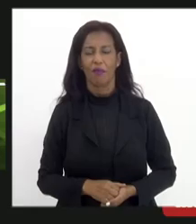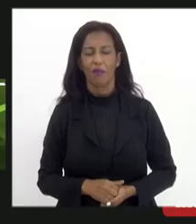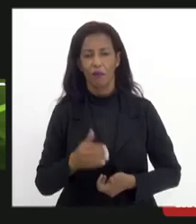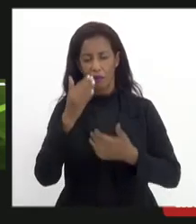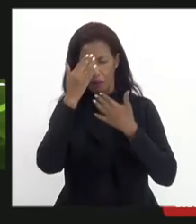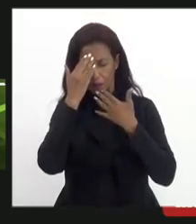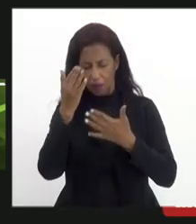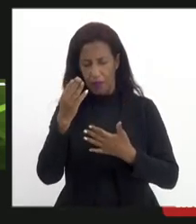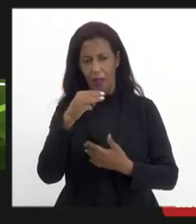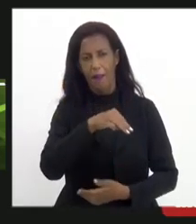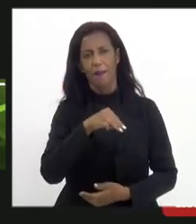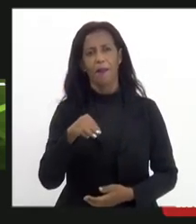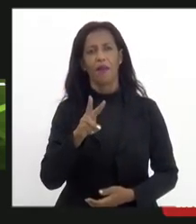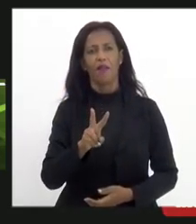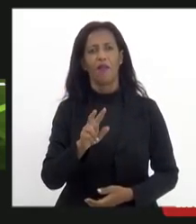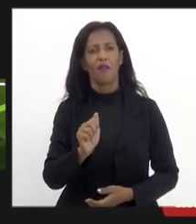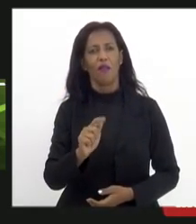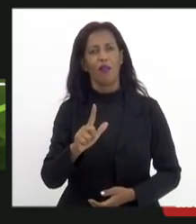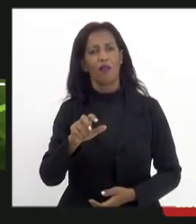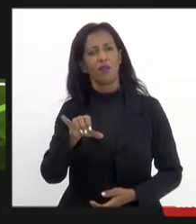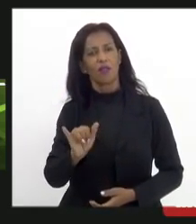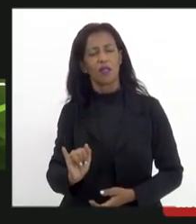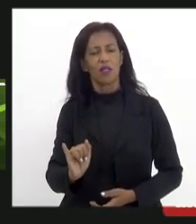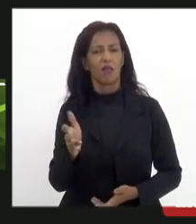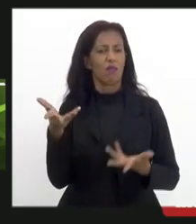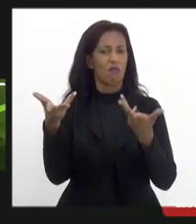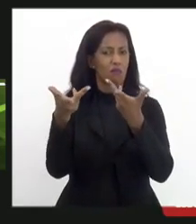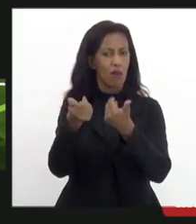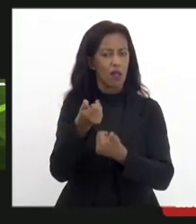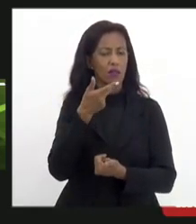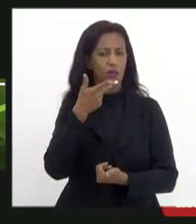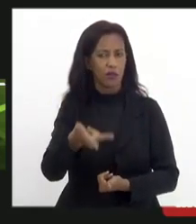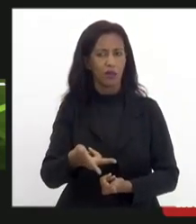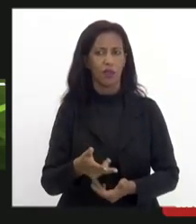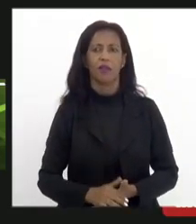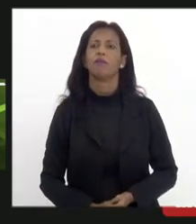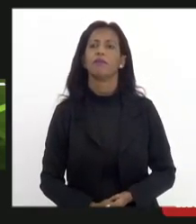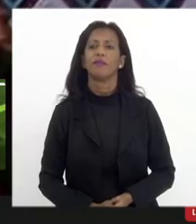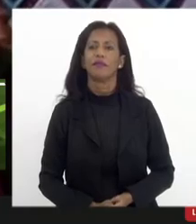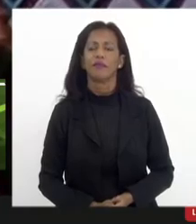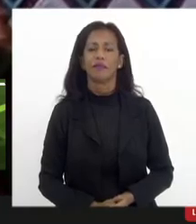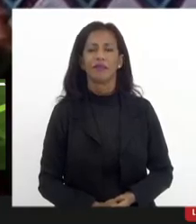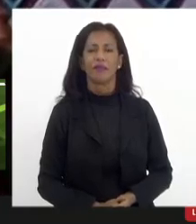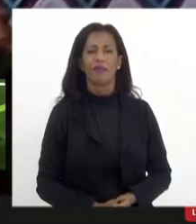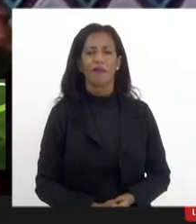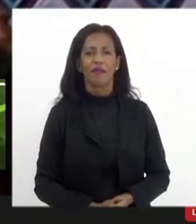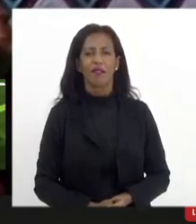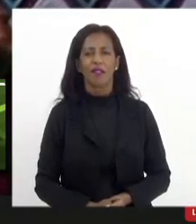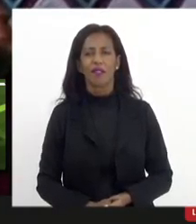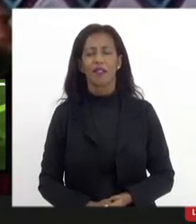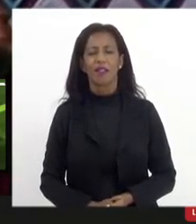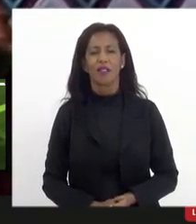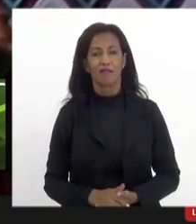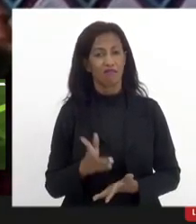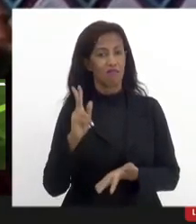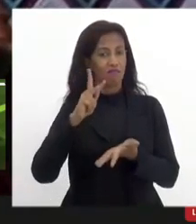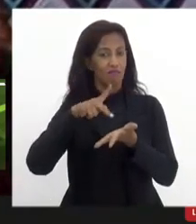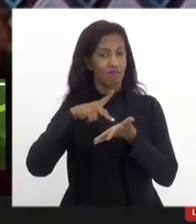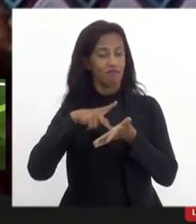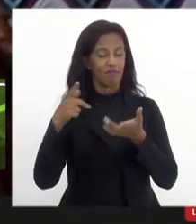Obrigada, mestre Valci. Muito maravilhosa a sua colocação. A gente realmente